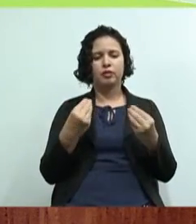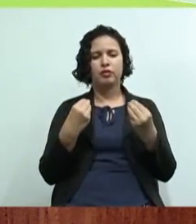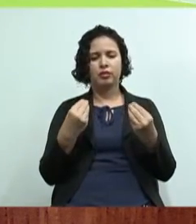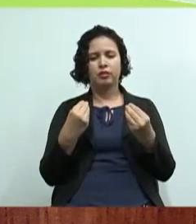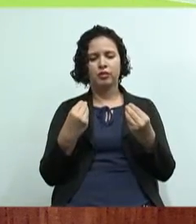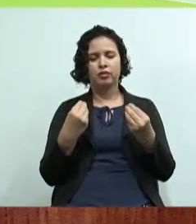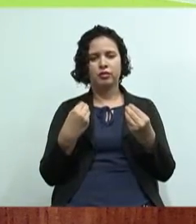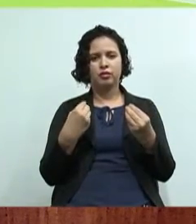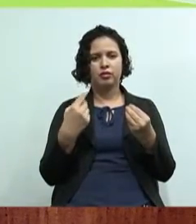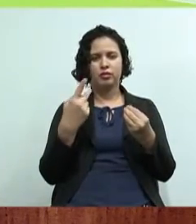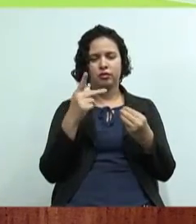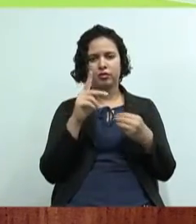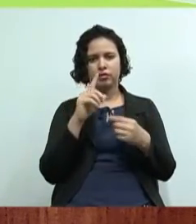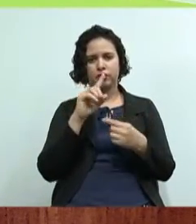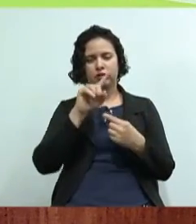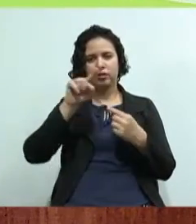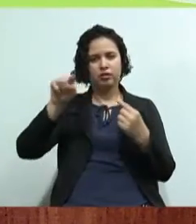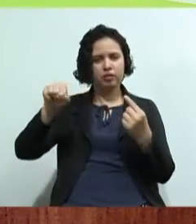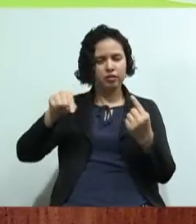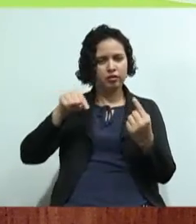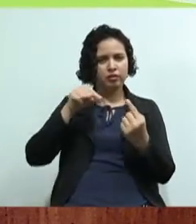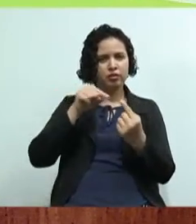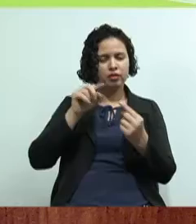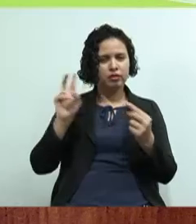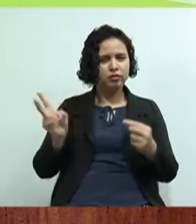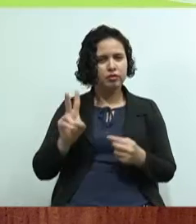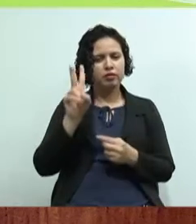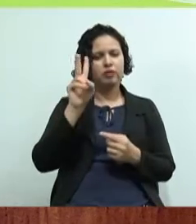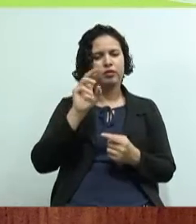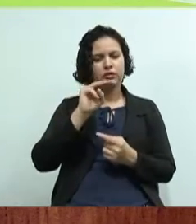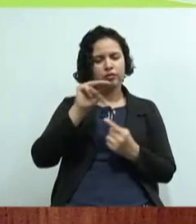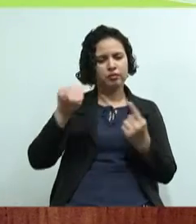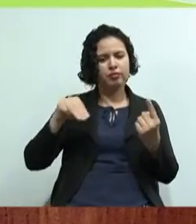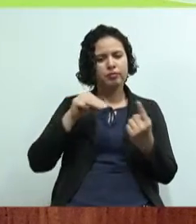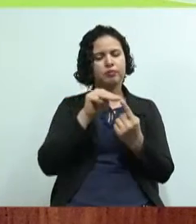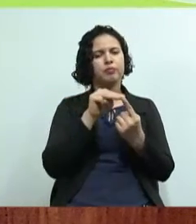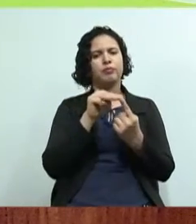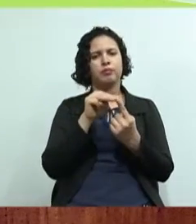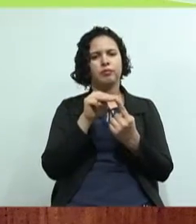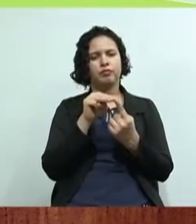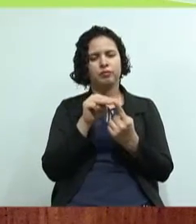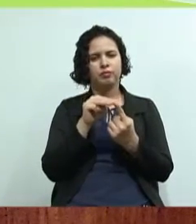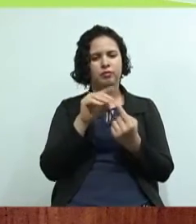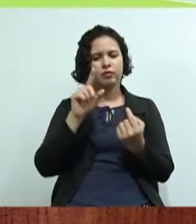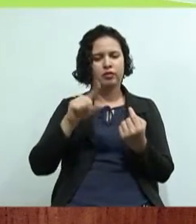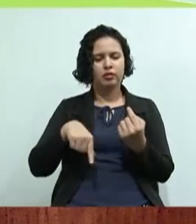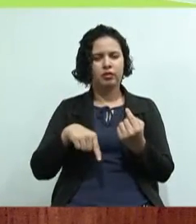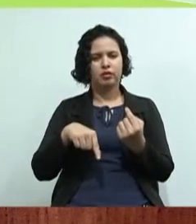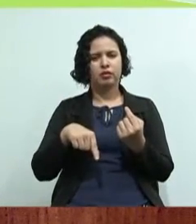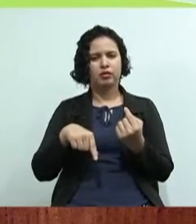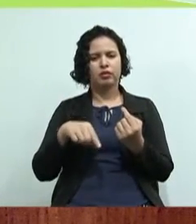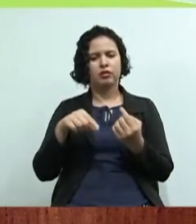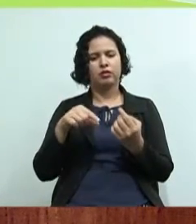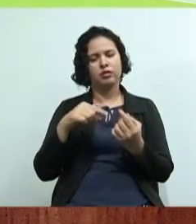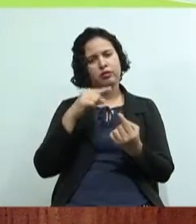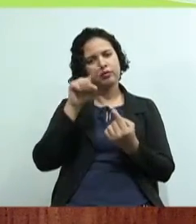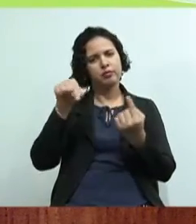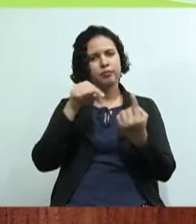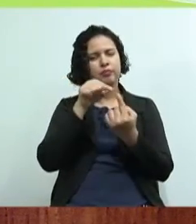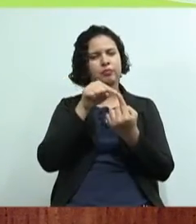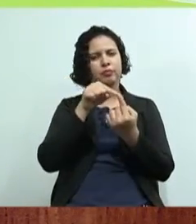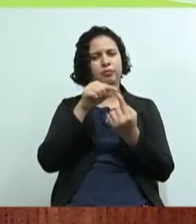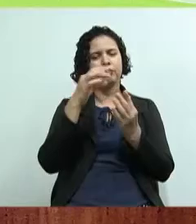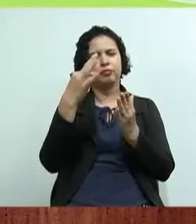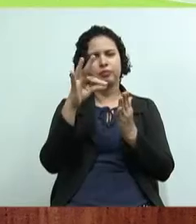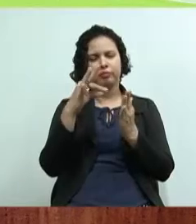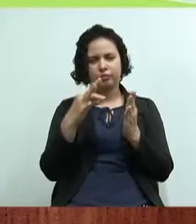você atinge a sua visão ou atinge a sua missão, a sua razão de existência, é através da definição desses objetivos, né, que